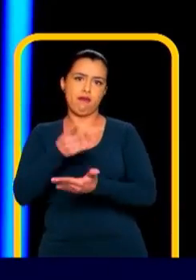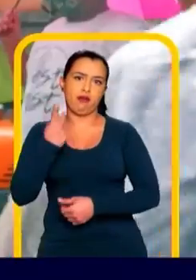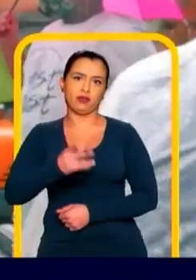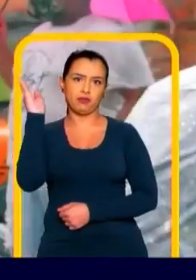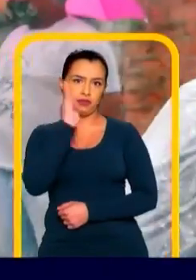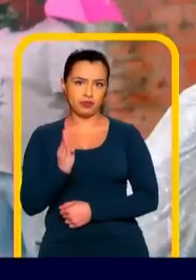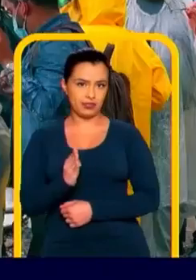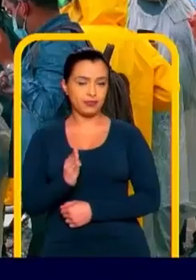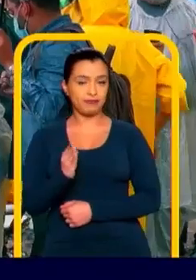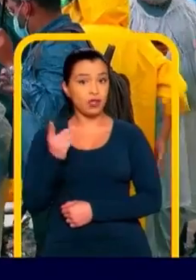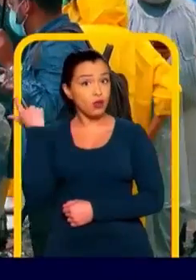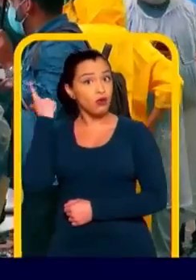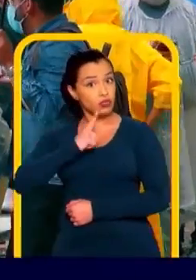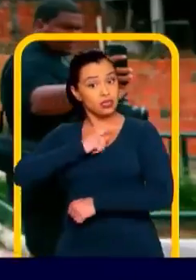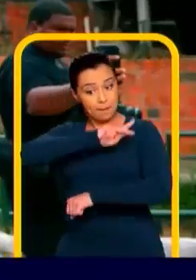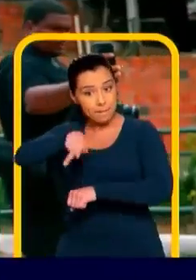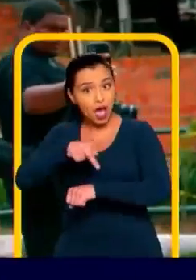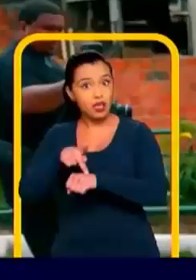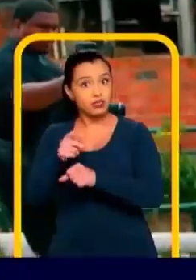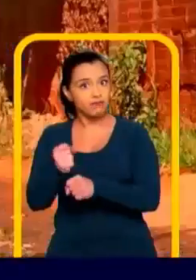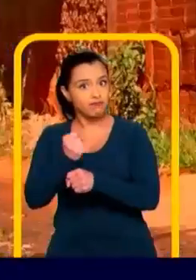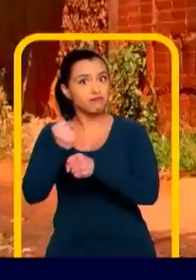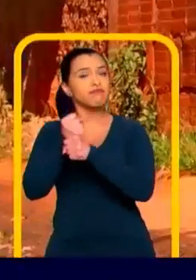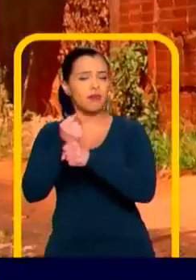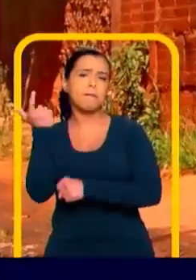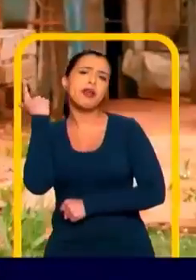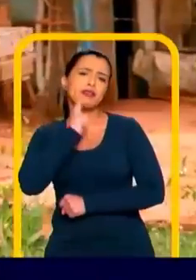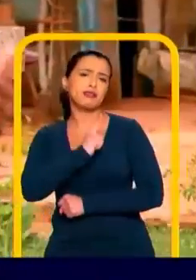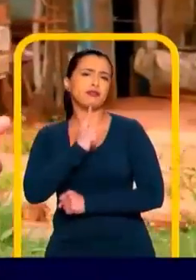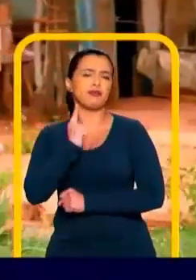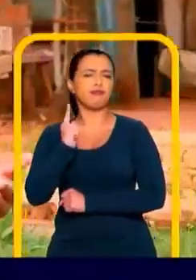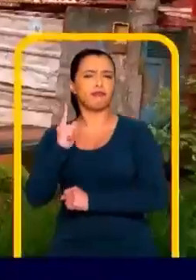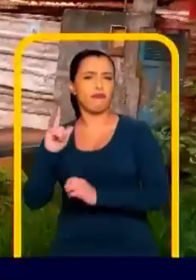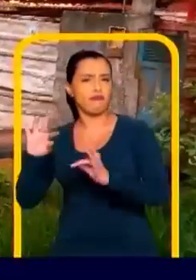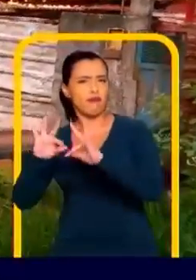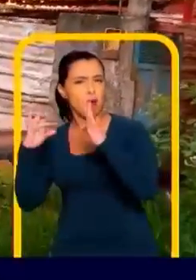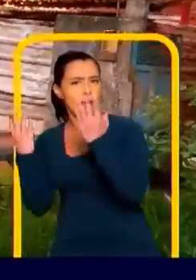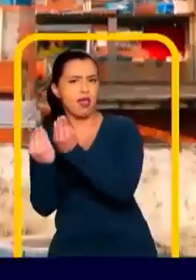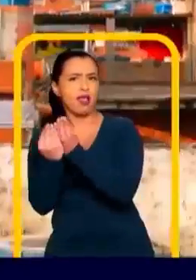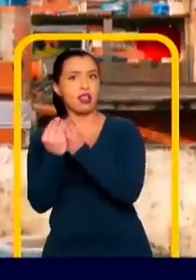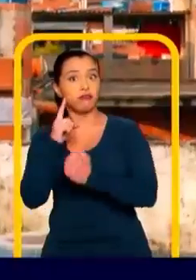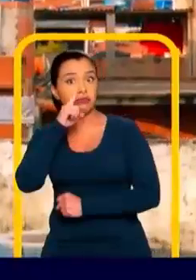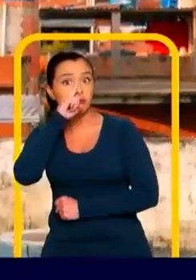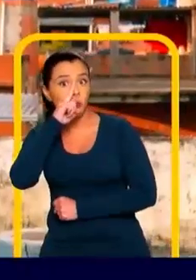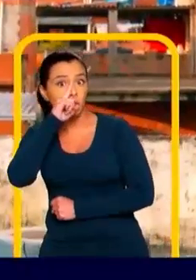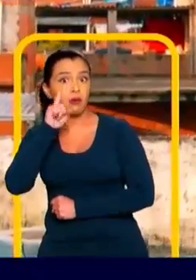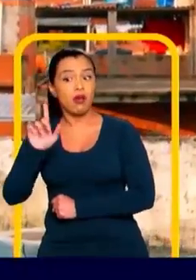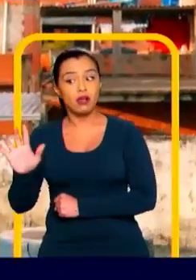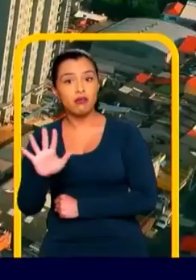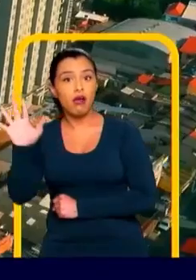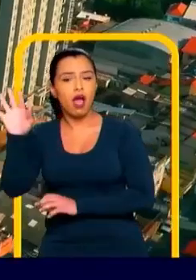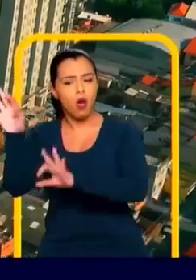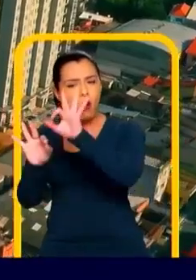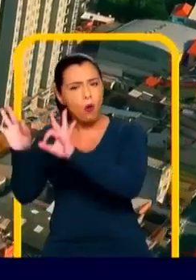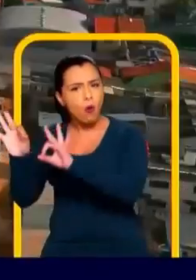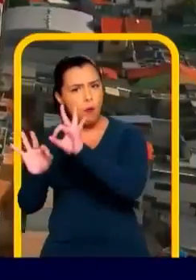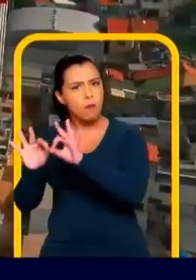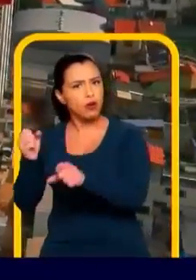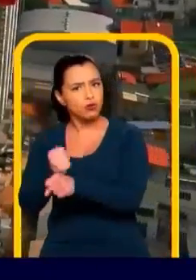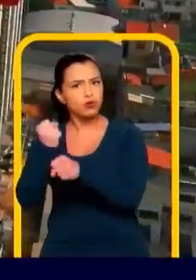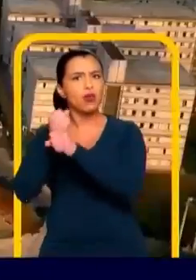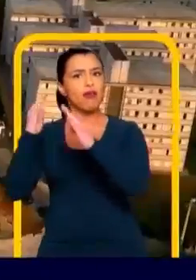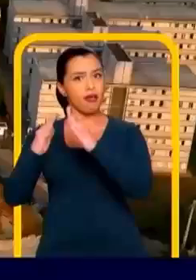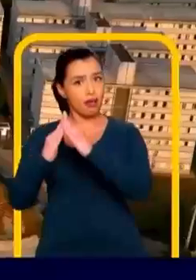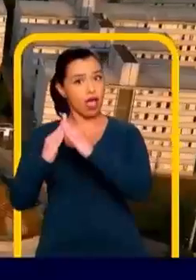no Brasil. Reconstruir o país passa por retirar as famílias de situação de risco, regularizar as favelas, construir